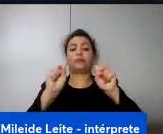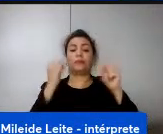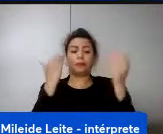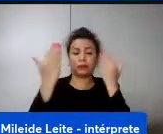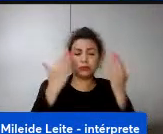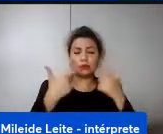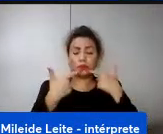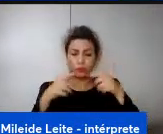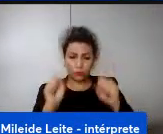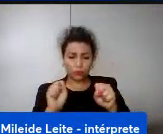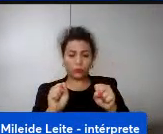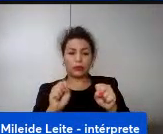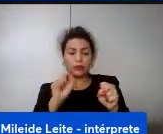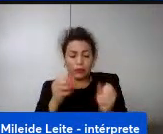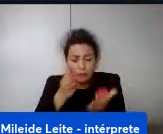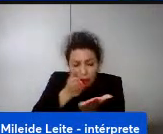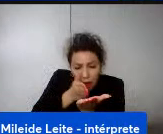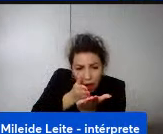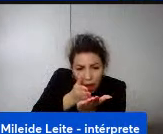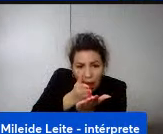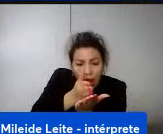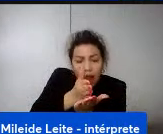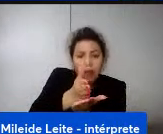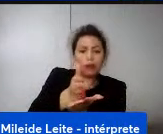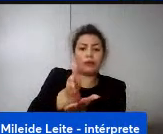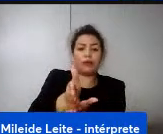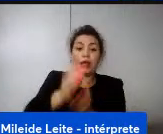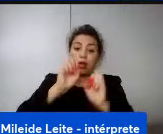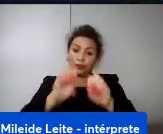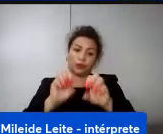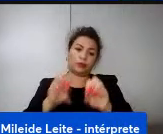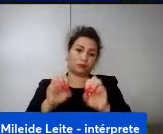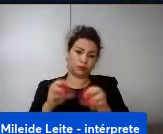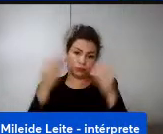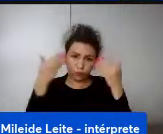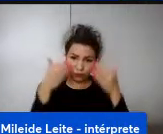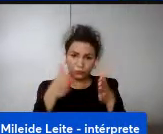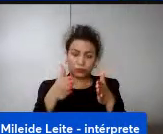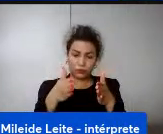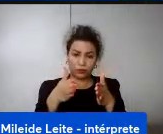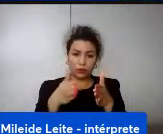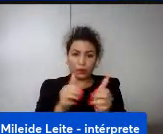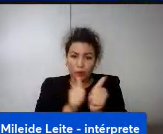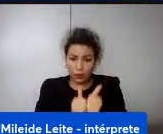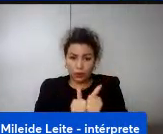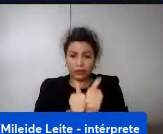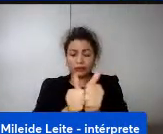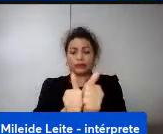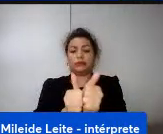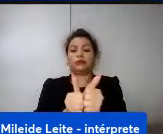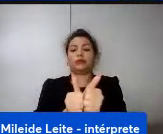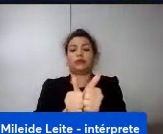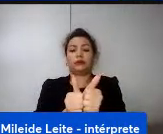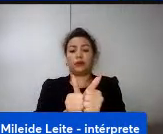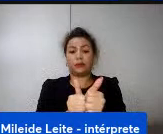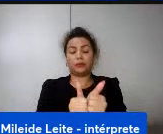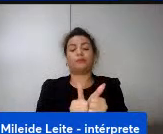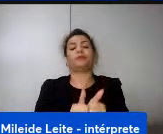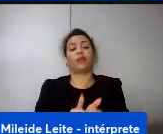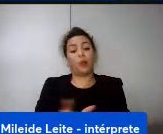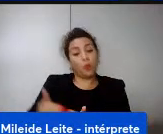que é mais direcionada para a educação, certo? Seguindo aqui uma linha que tem sido